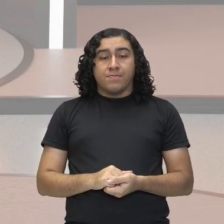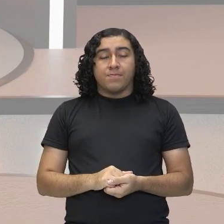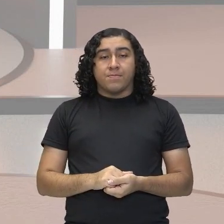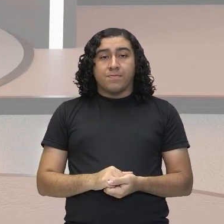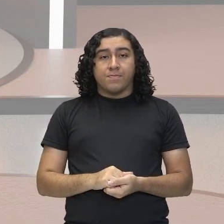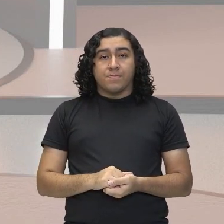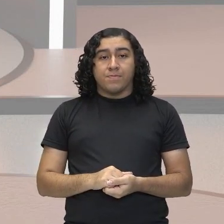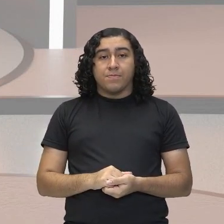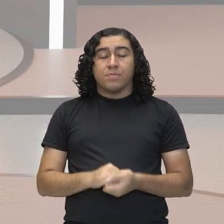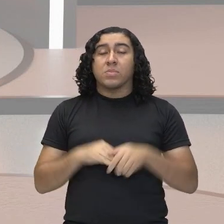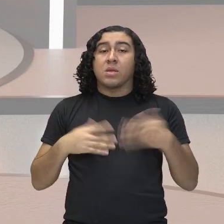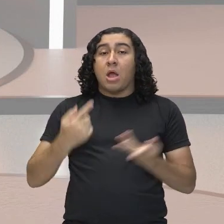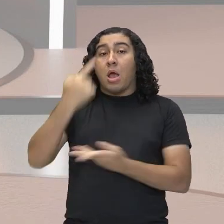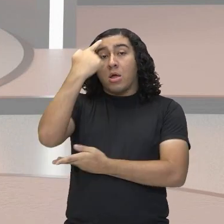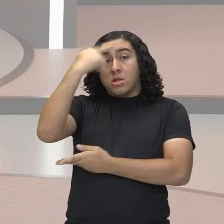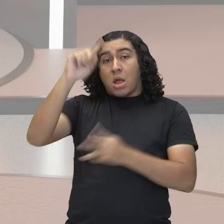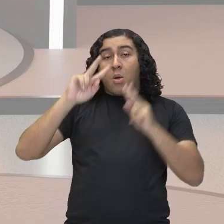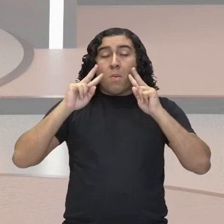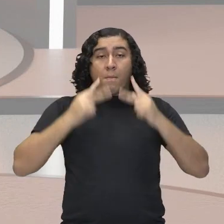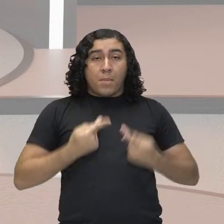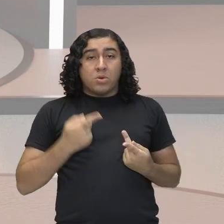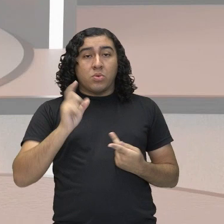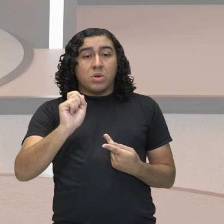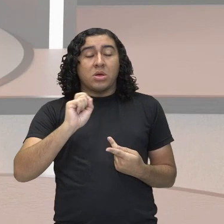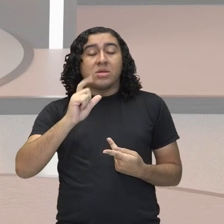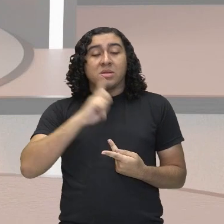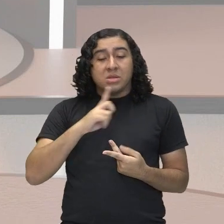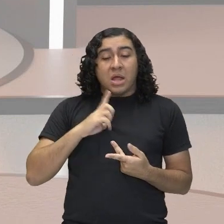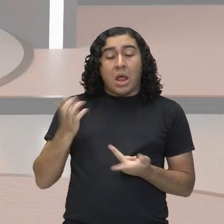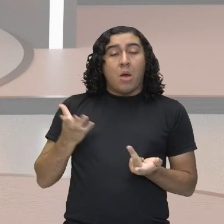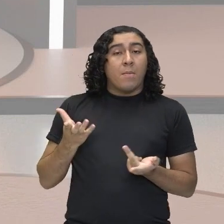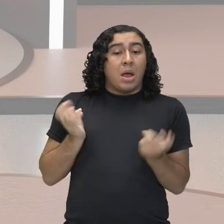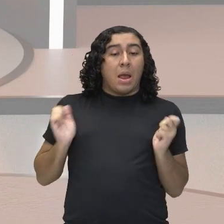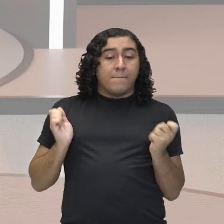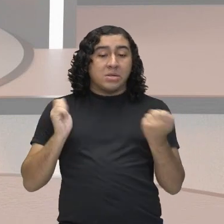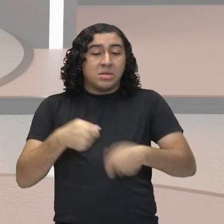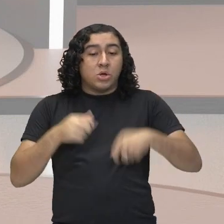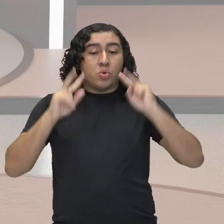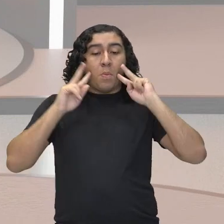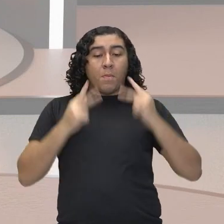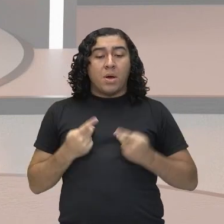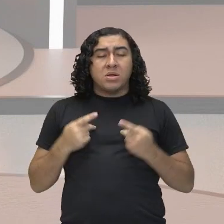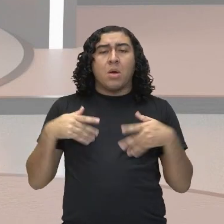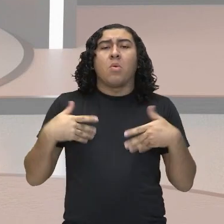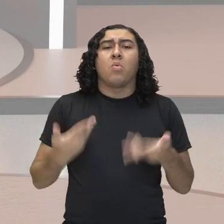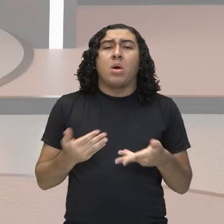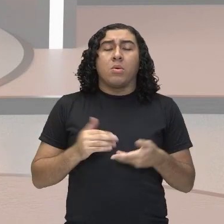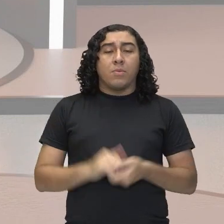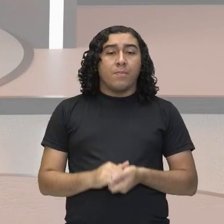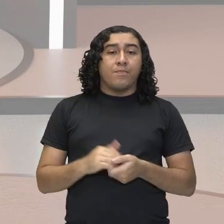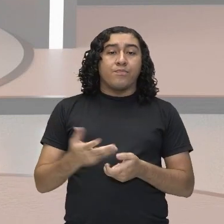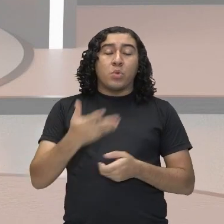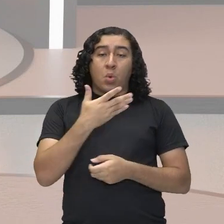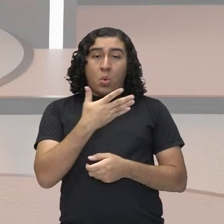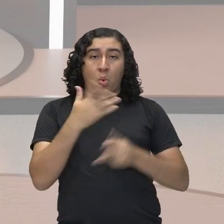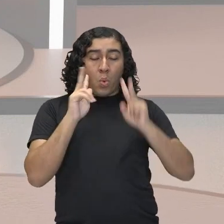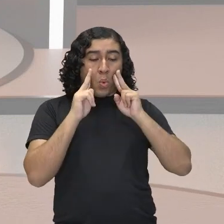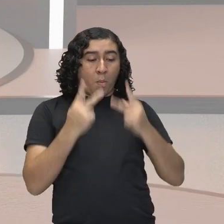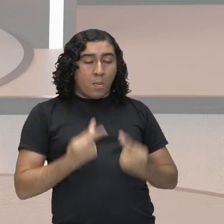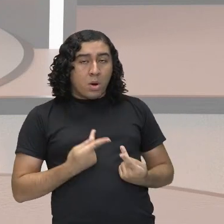do ser humano, então, ele tem o quê? Uma condição humana. Qual é essa condição humana? É que o homem